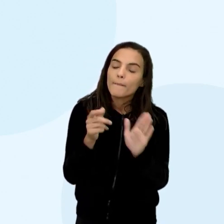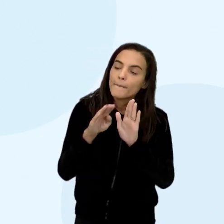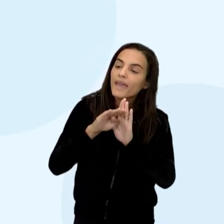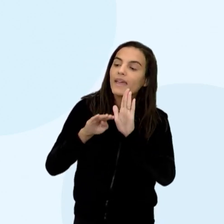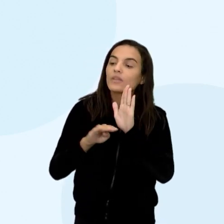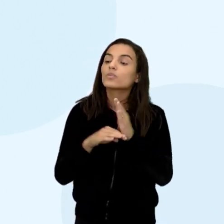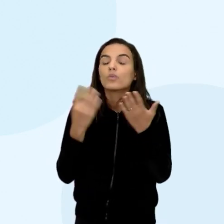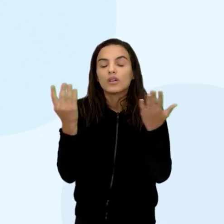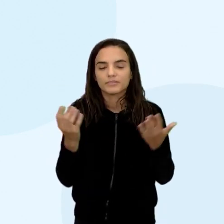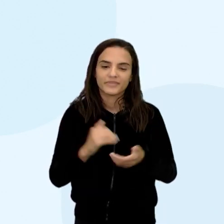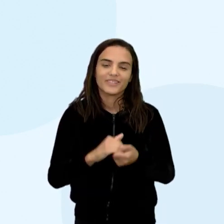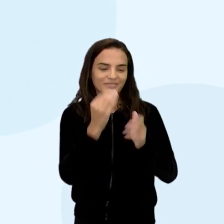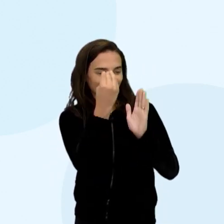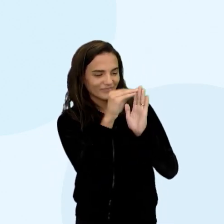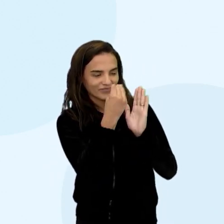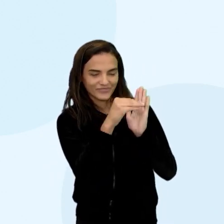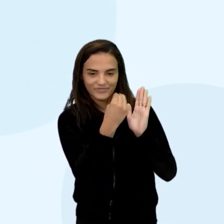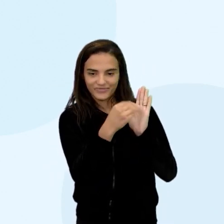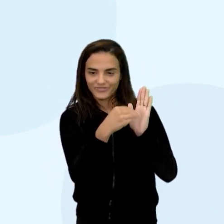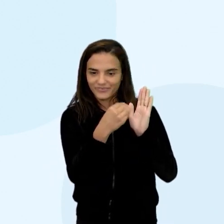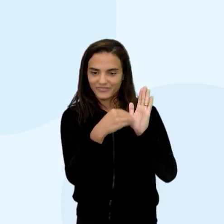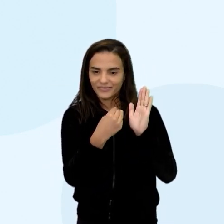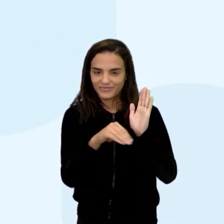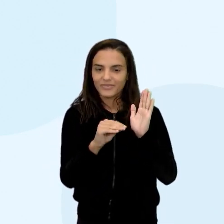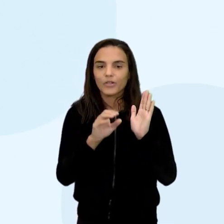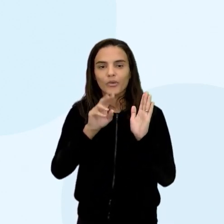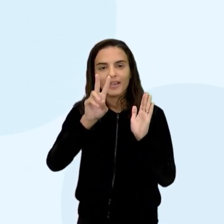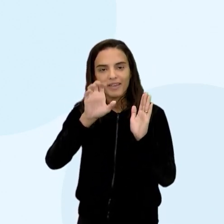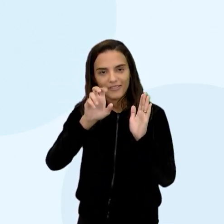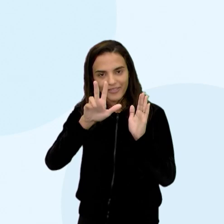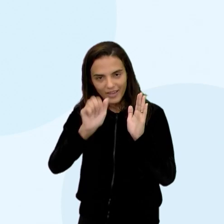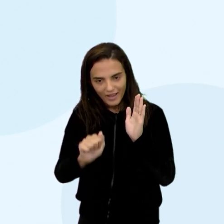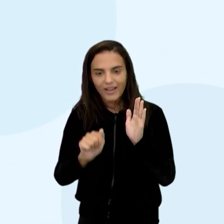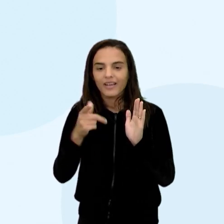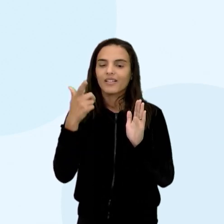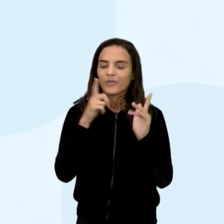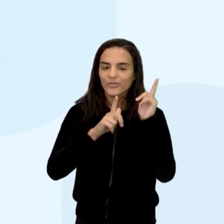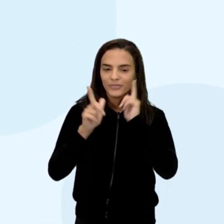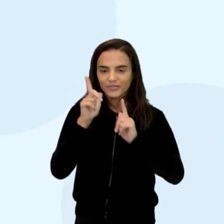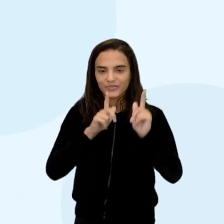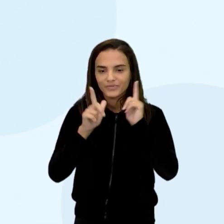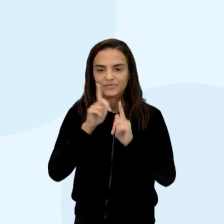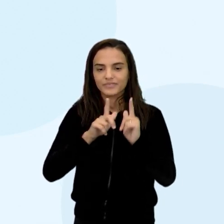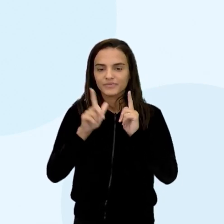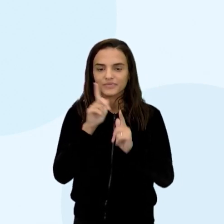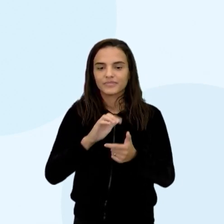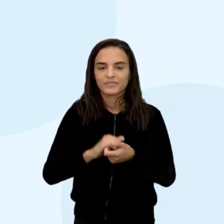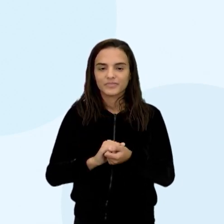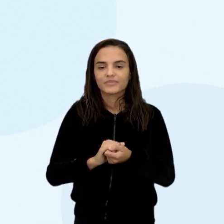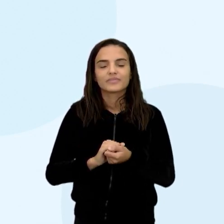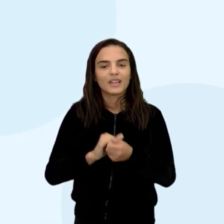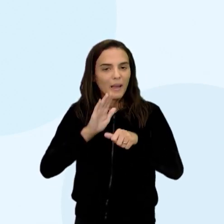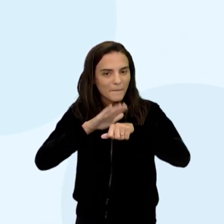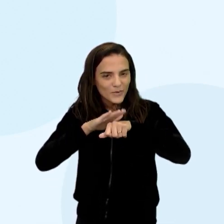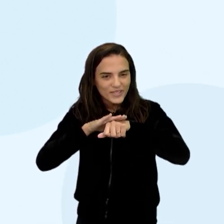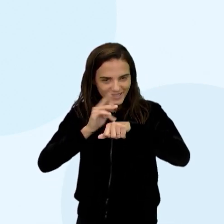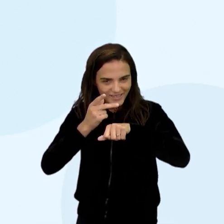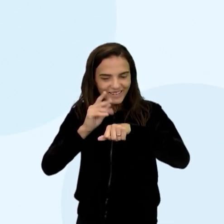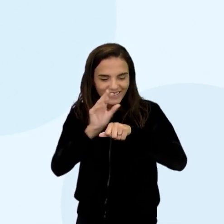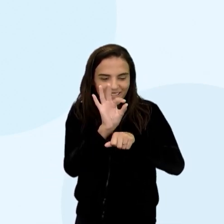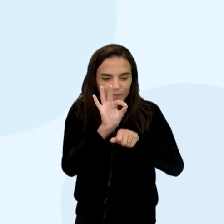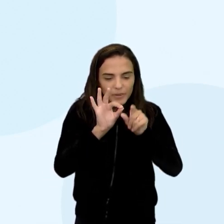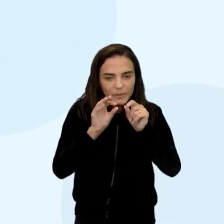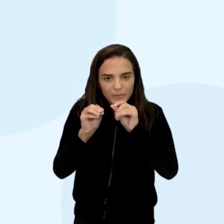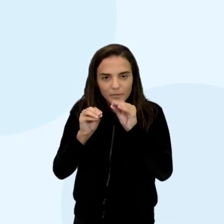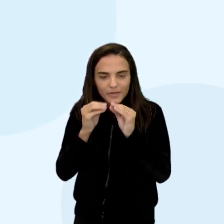quer dizer, ele colocando com o EVA, que ele consegue com o EVA pegar os dedinhos e